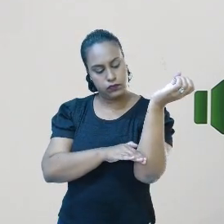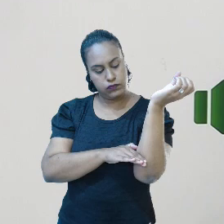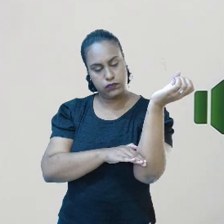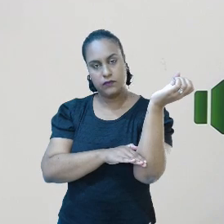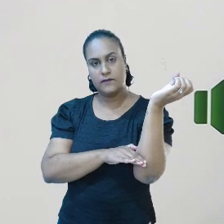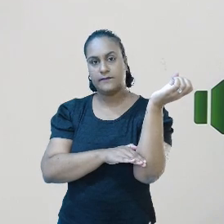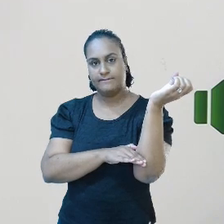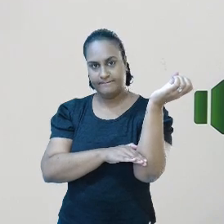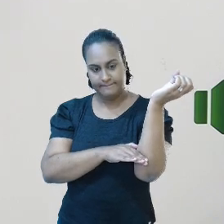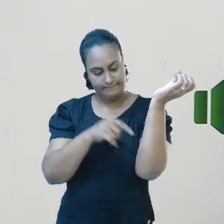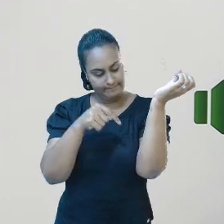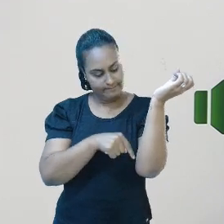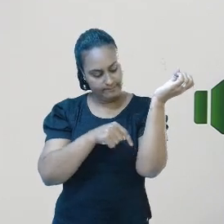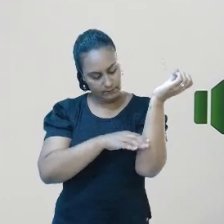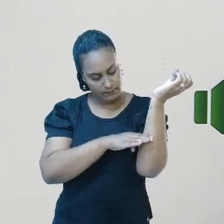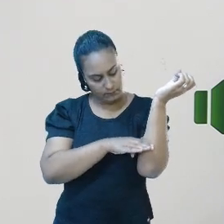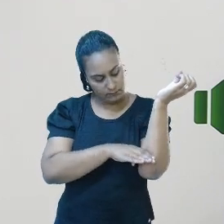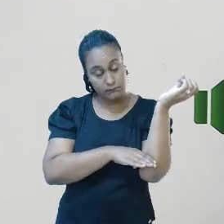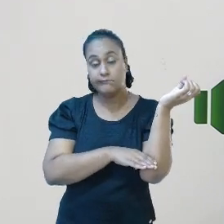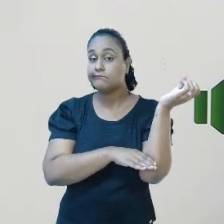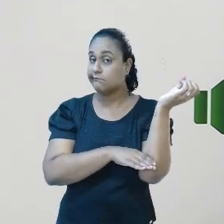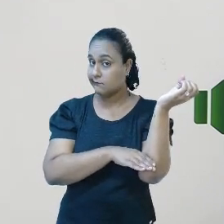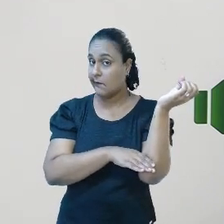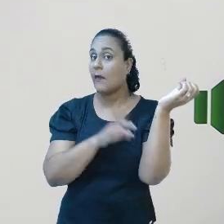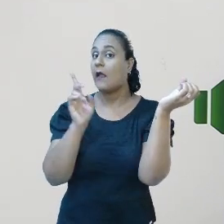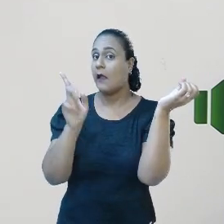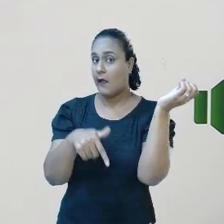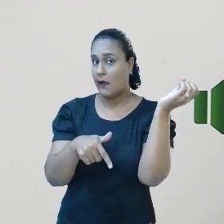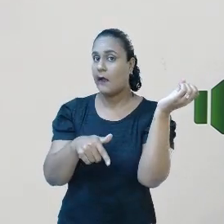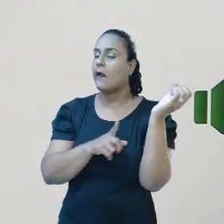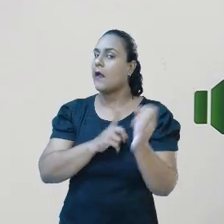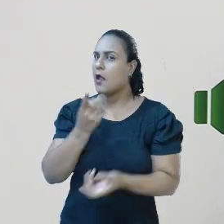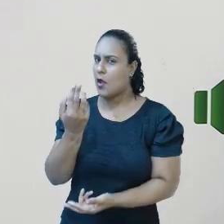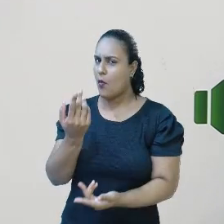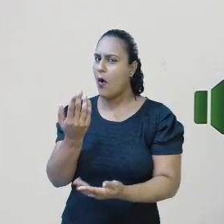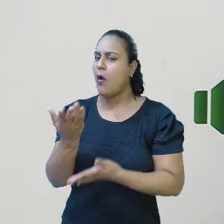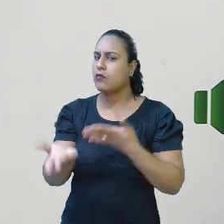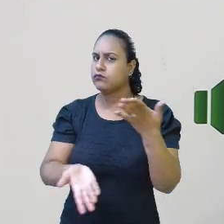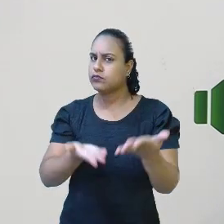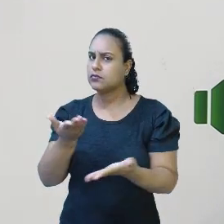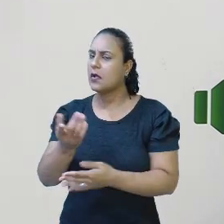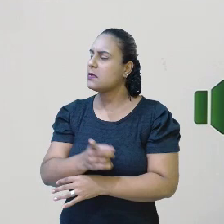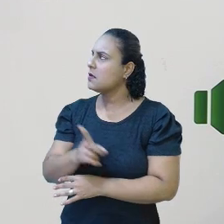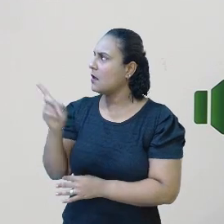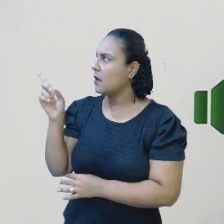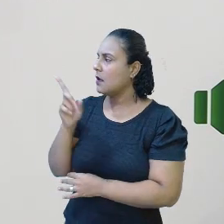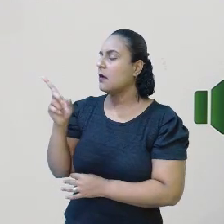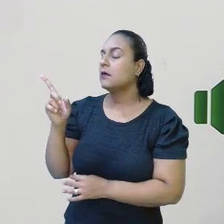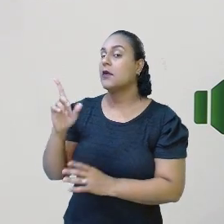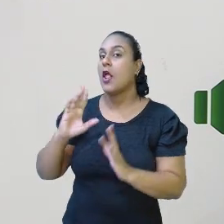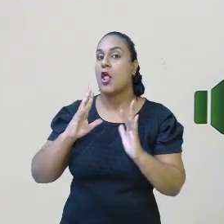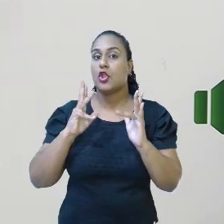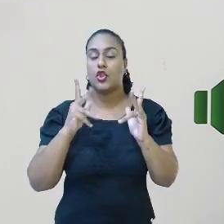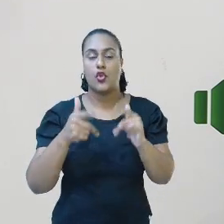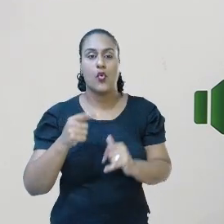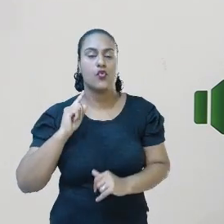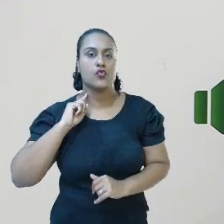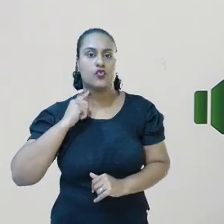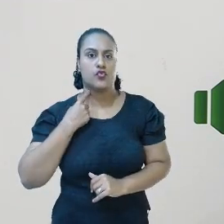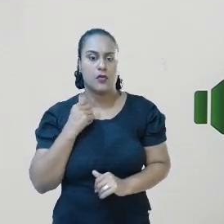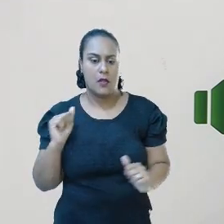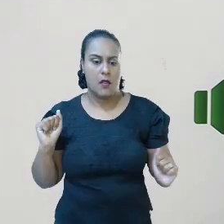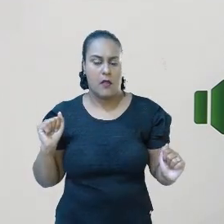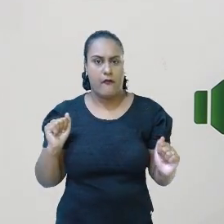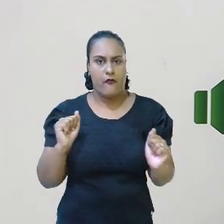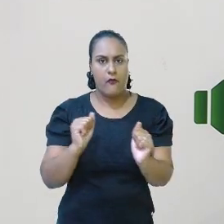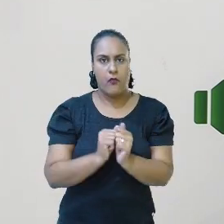garrafa. Pois é mais ou menos assim que acontece na estação de tratamento. Toda essa sujeira, todos esses flocos vão se unir, eles